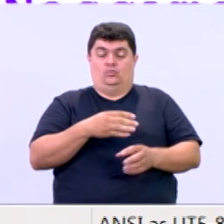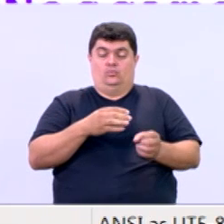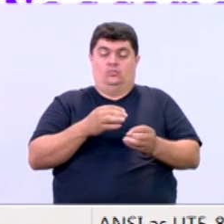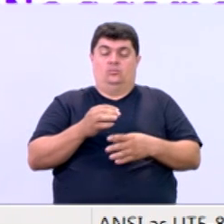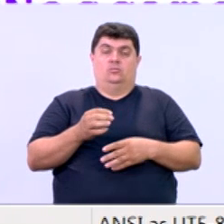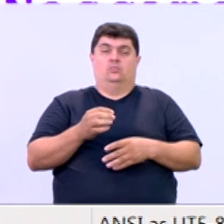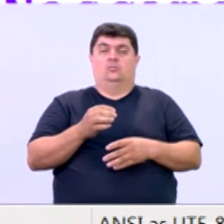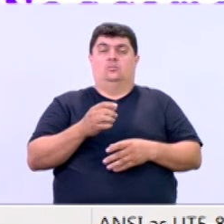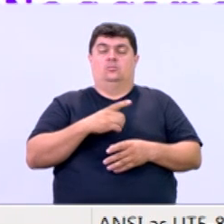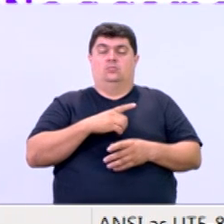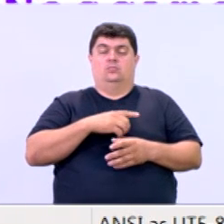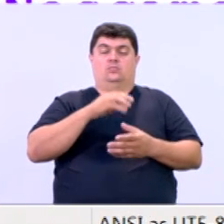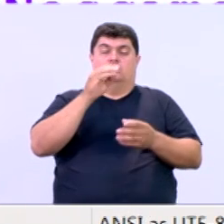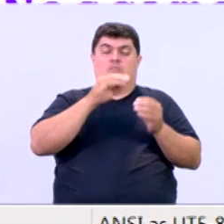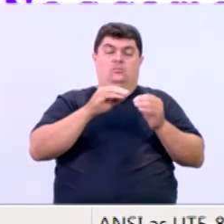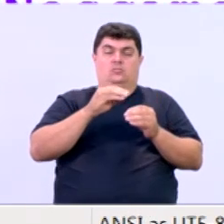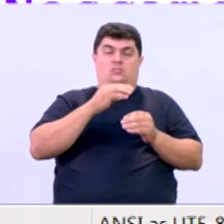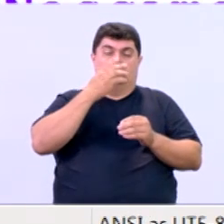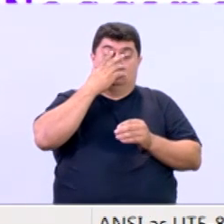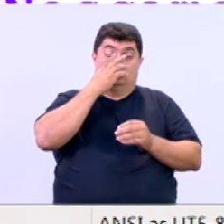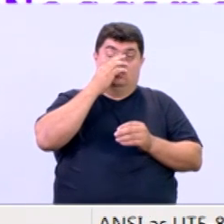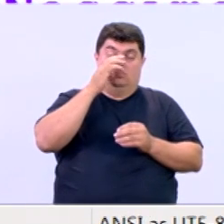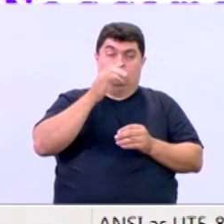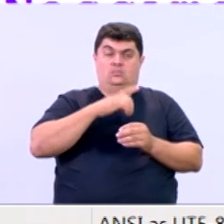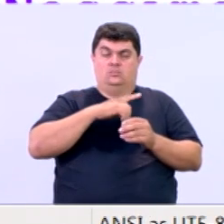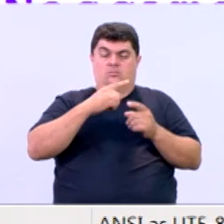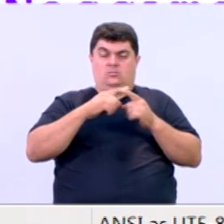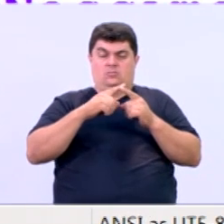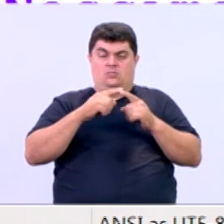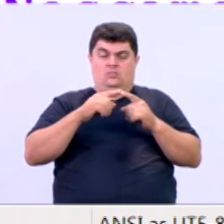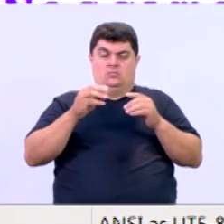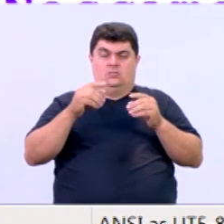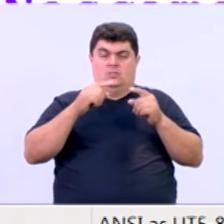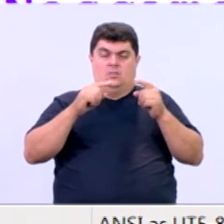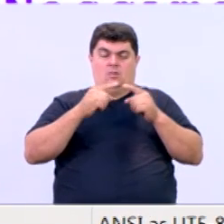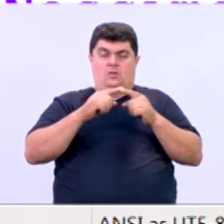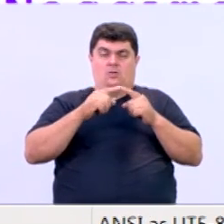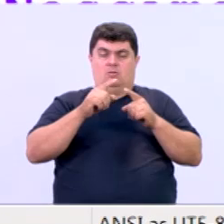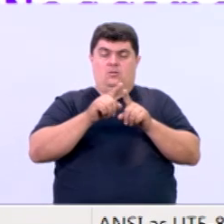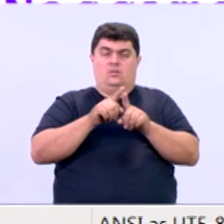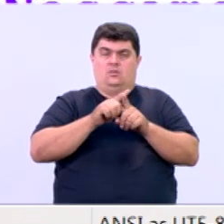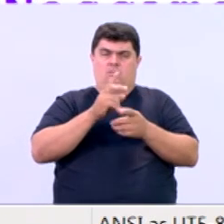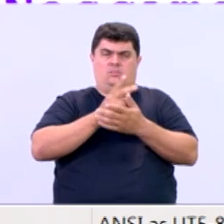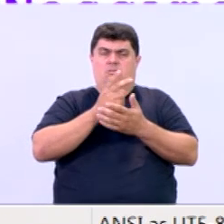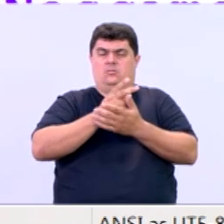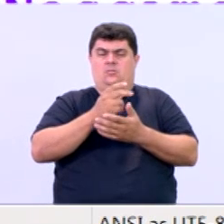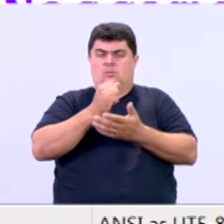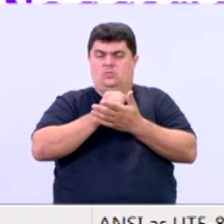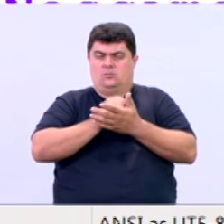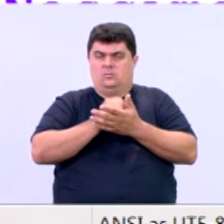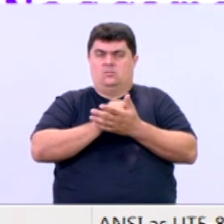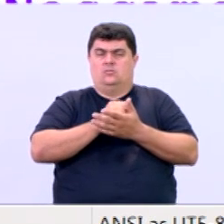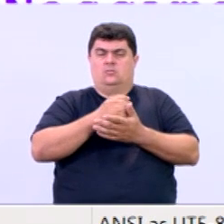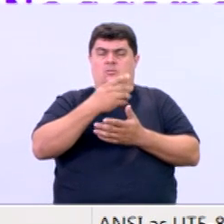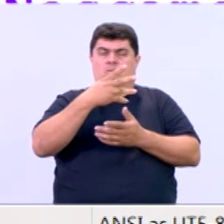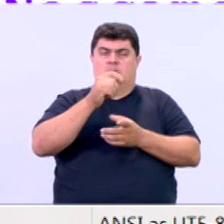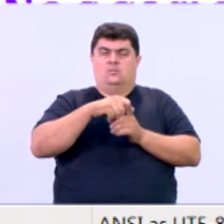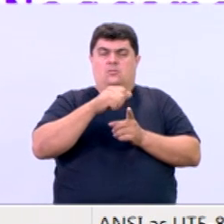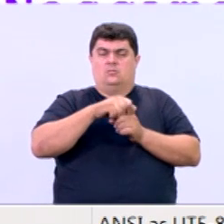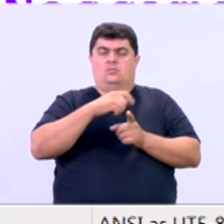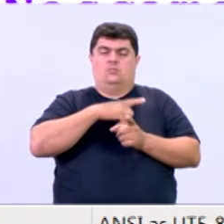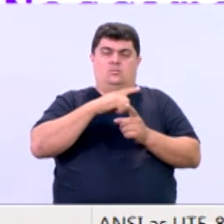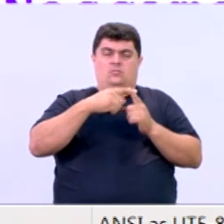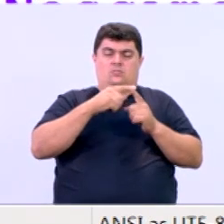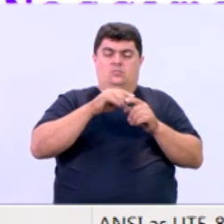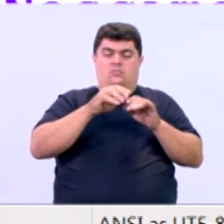data pré-formatada, dia, dia, mês, mês e ano com 4 dígitos, dando um calendário para o usuário